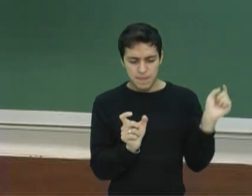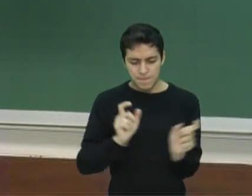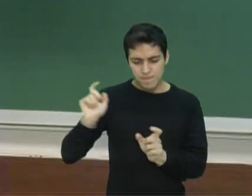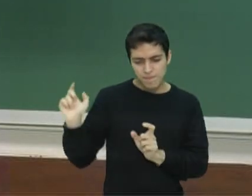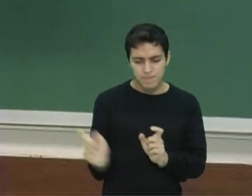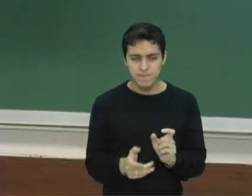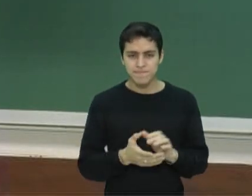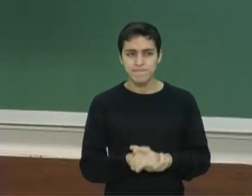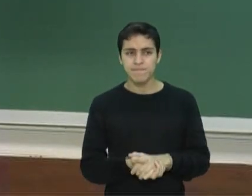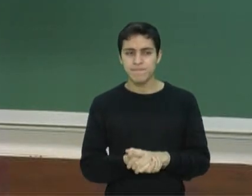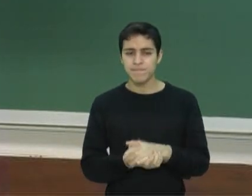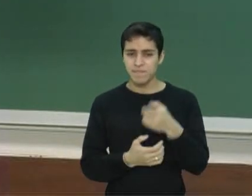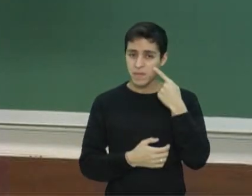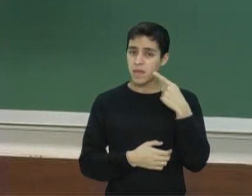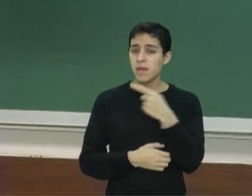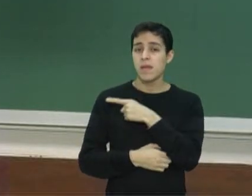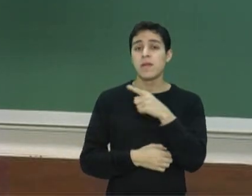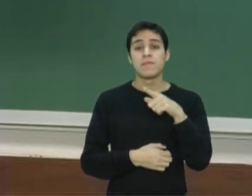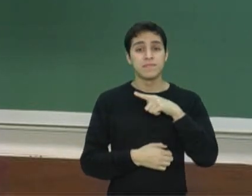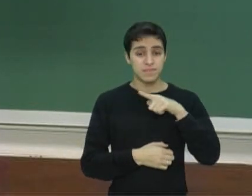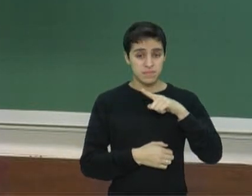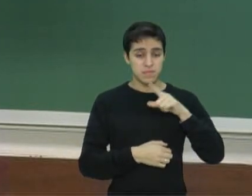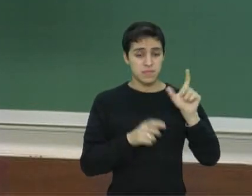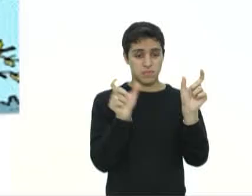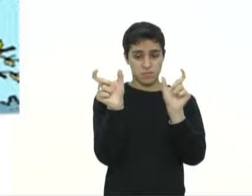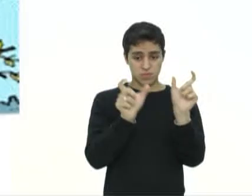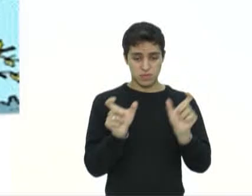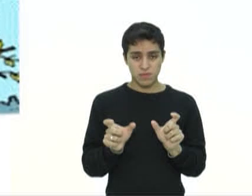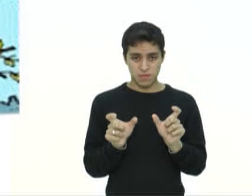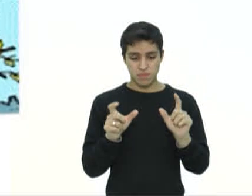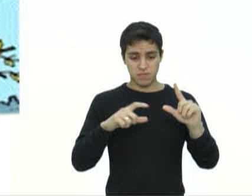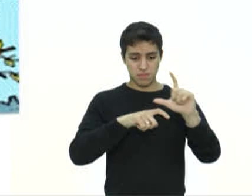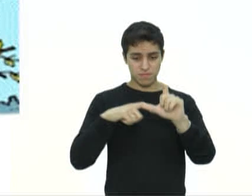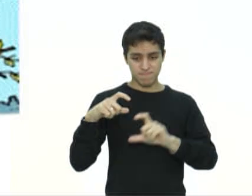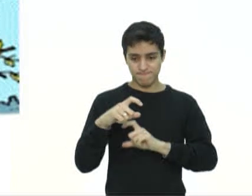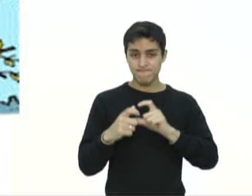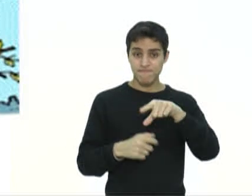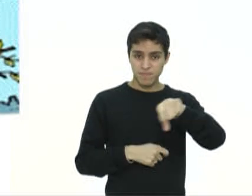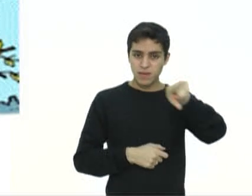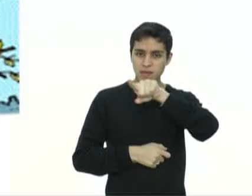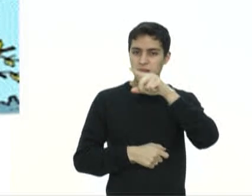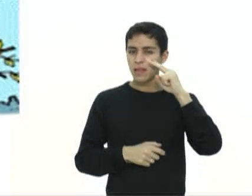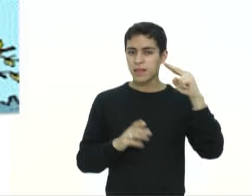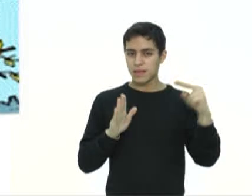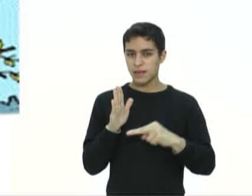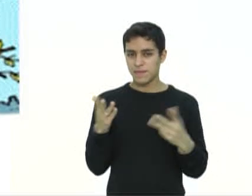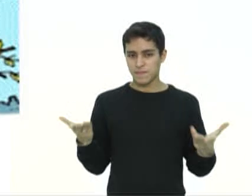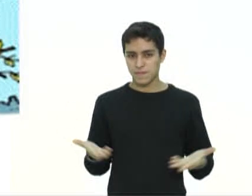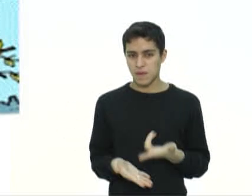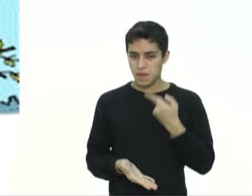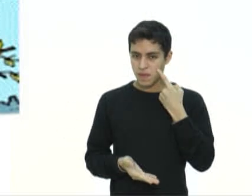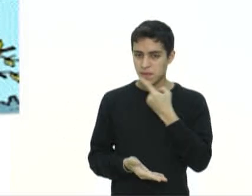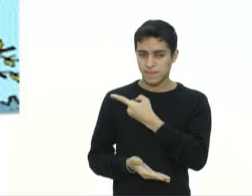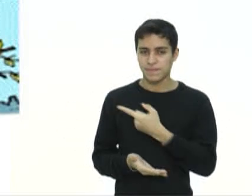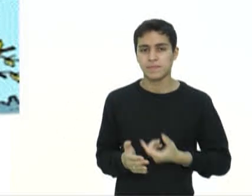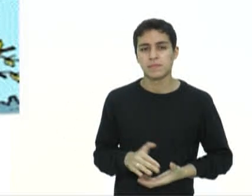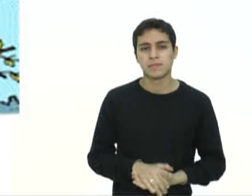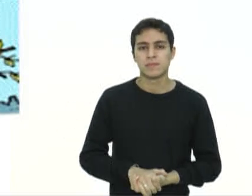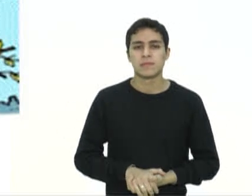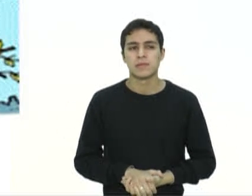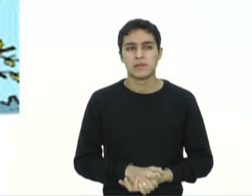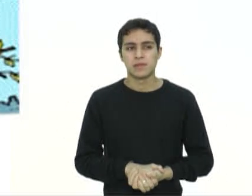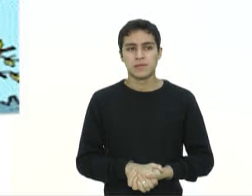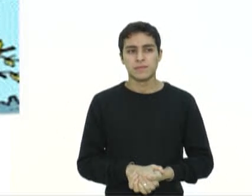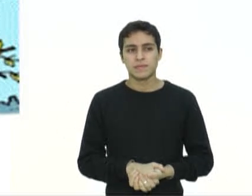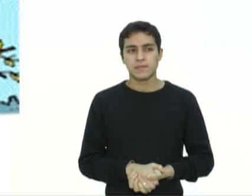então, chicos, esta historieta de Gaturro, alumnos, saquem uma hoja. Daí